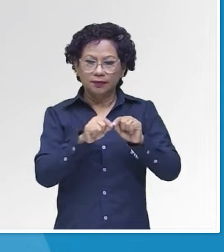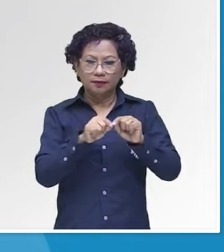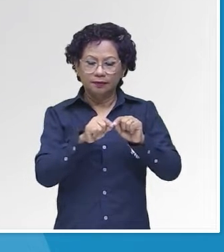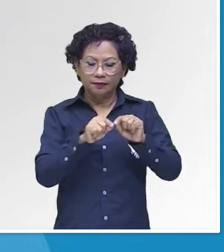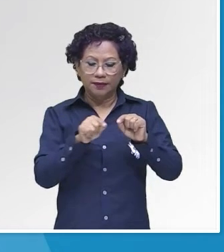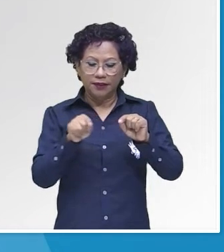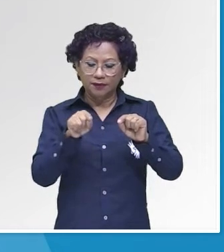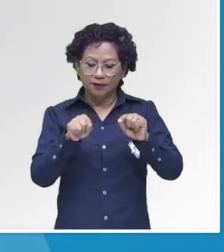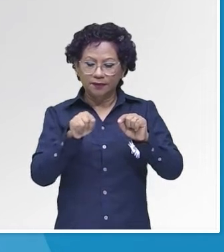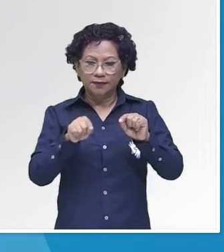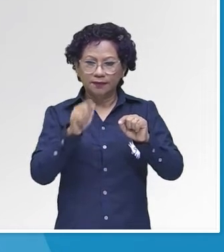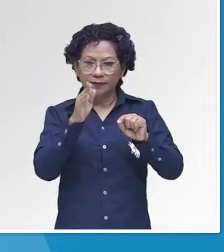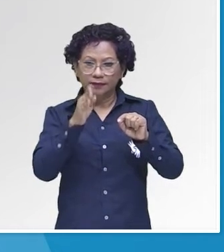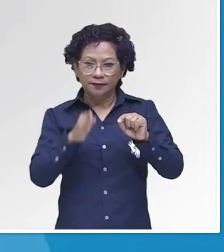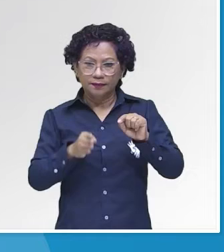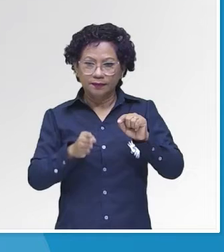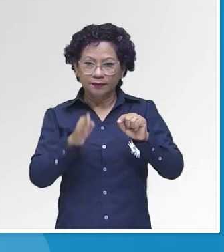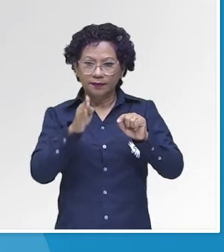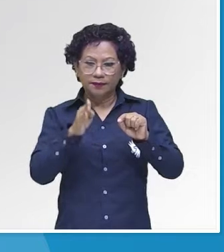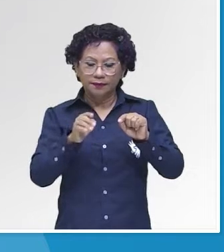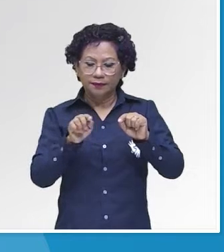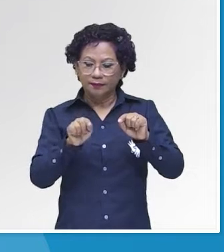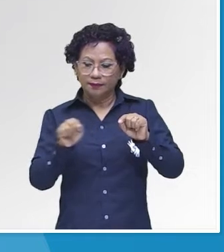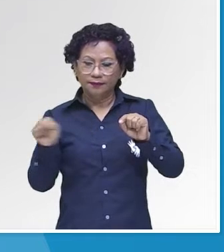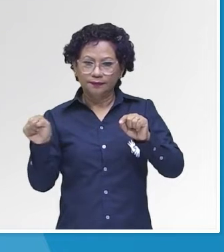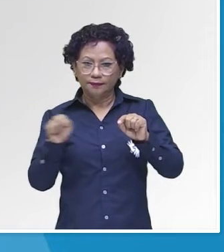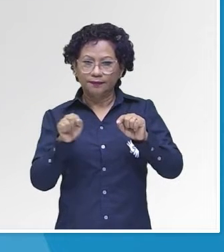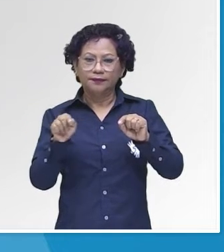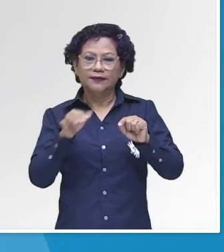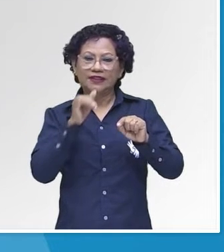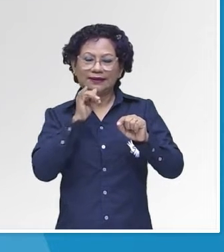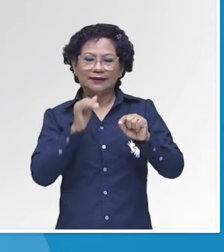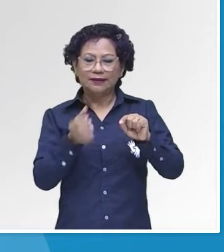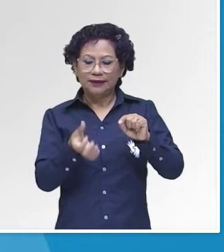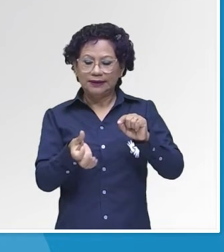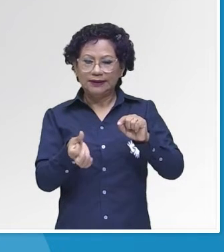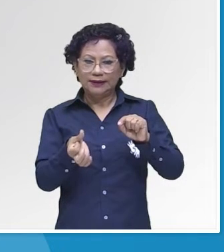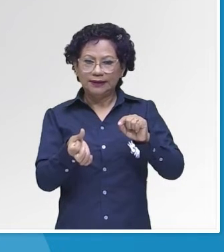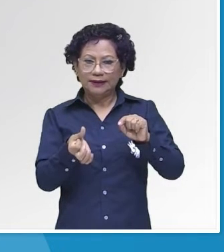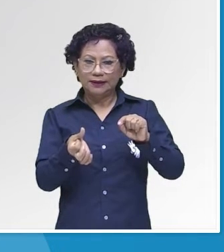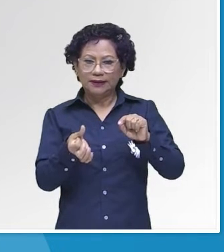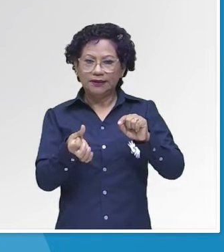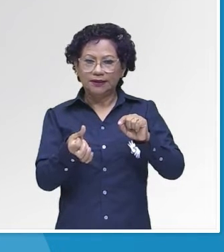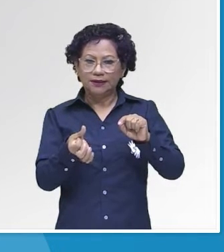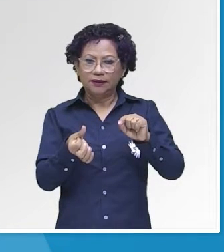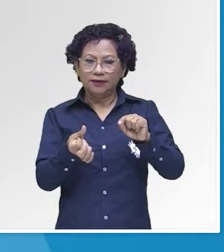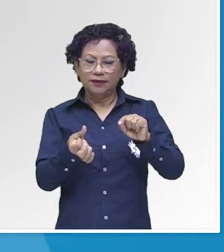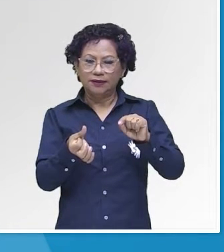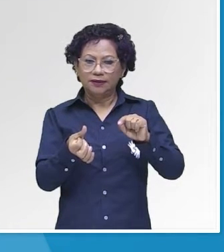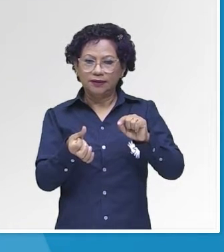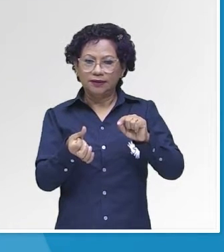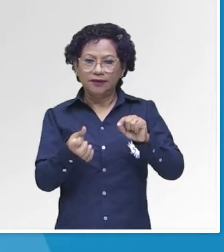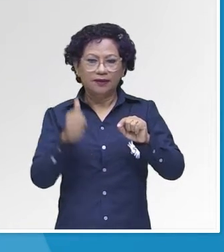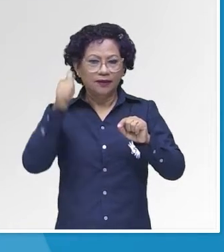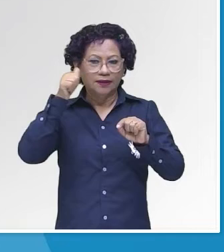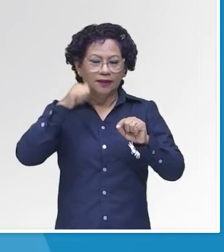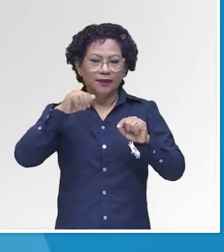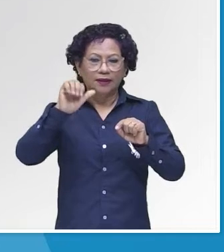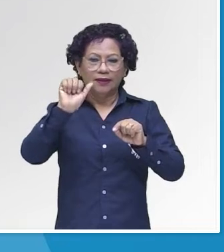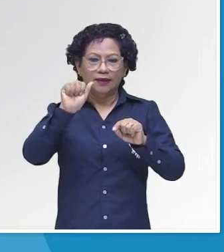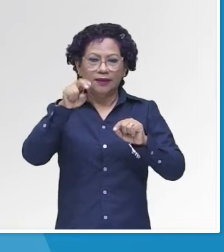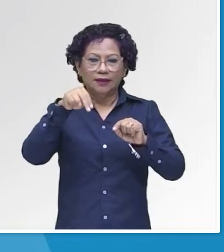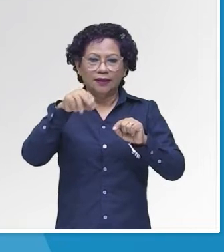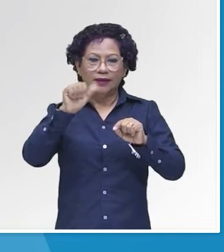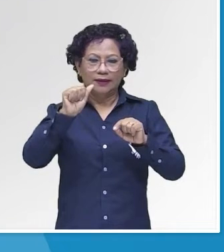ponto 6. Olha só. A Ana, ela tirou quanto? Ela tirou 6. Então, ela está na média. A gente pode